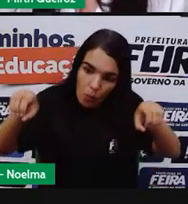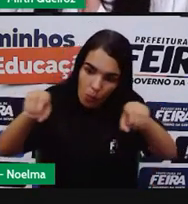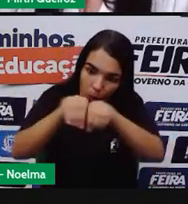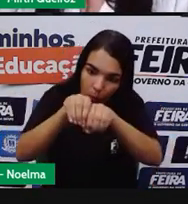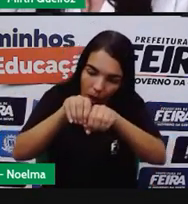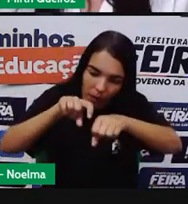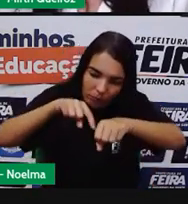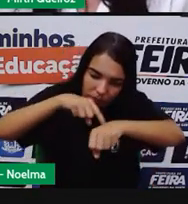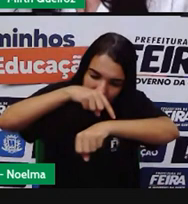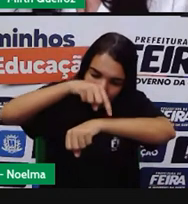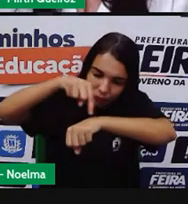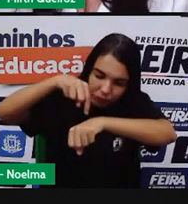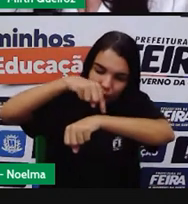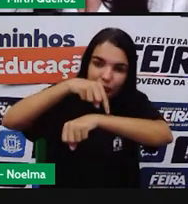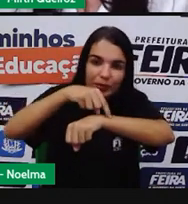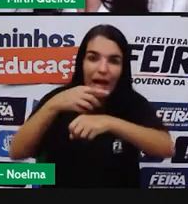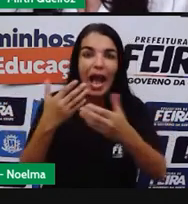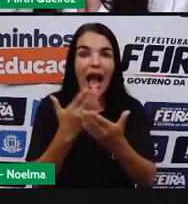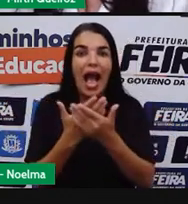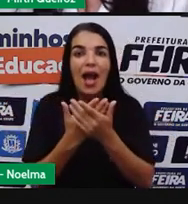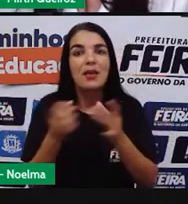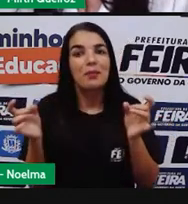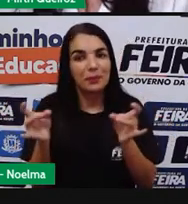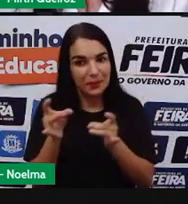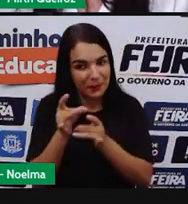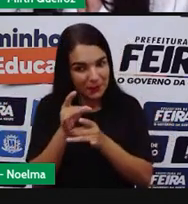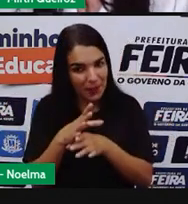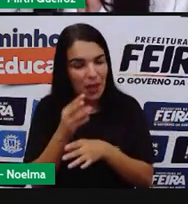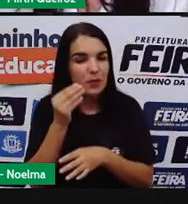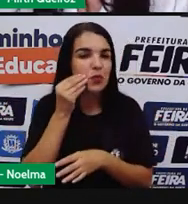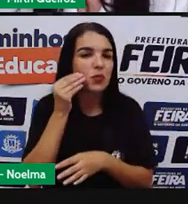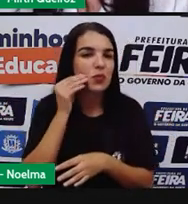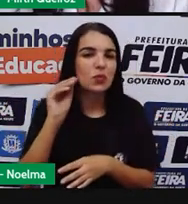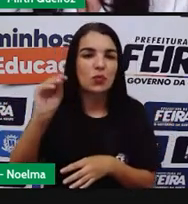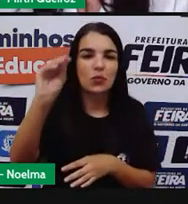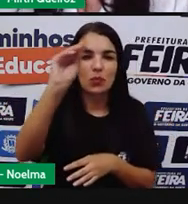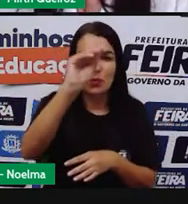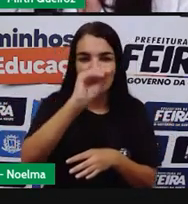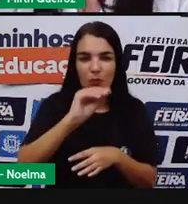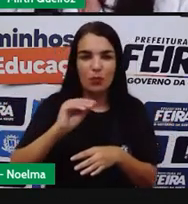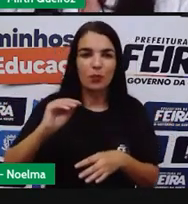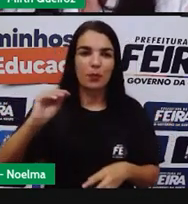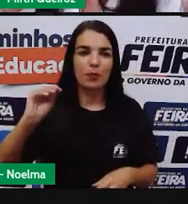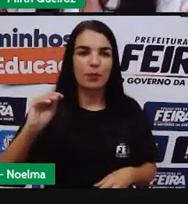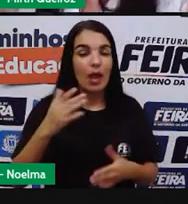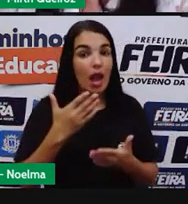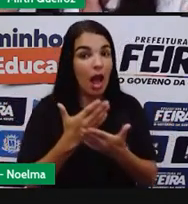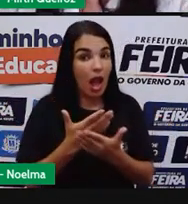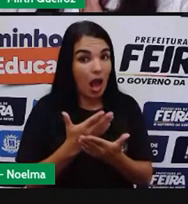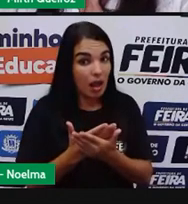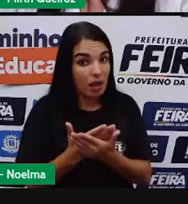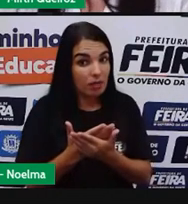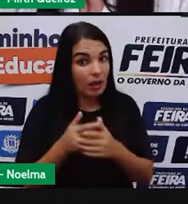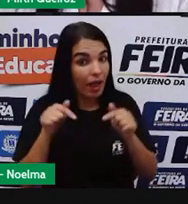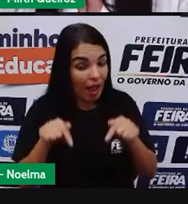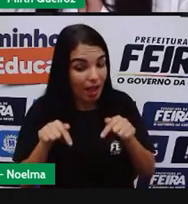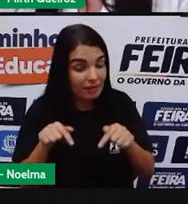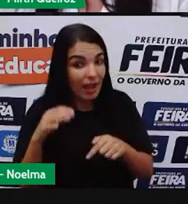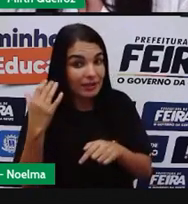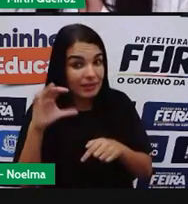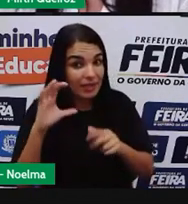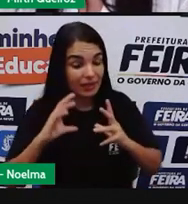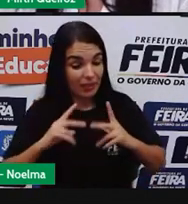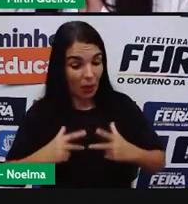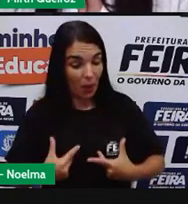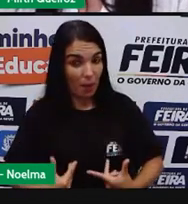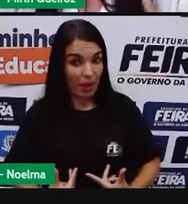tempo. A nossa aula, ela vai se encerrando por aqui. Deixe no coração de cada um de vocês a aula, essa aula de ciências